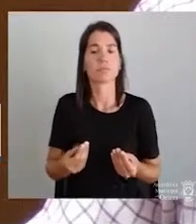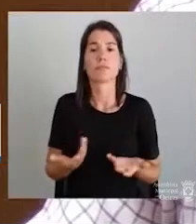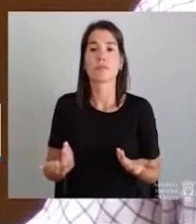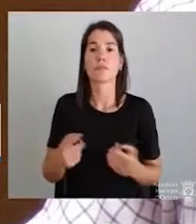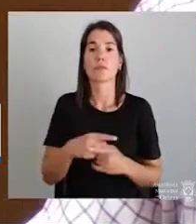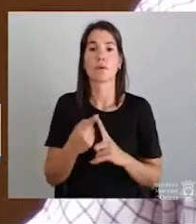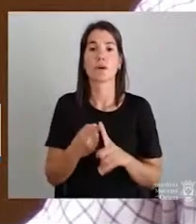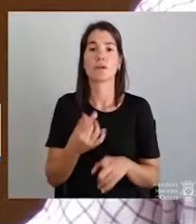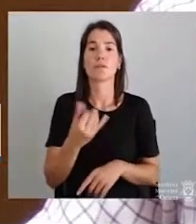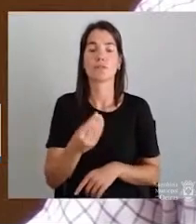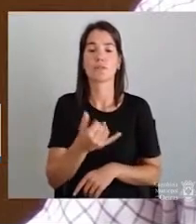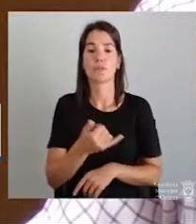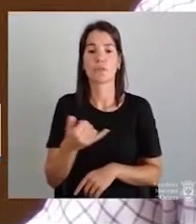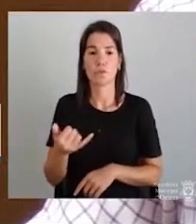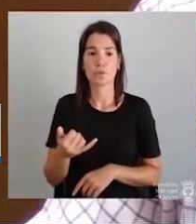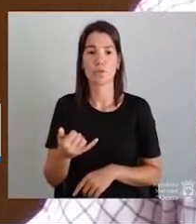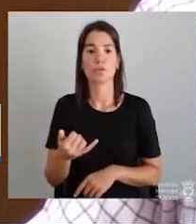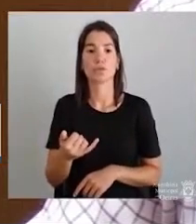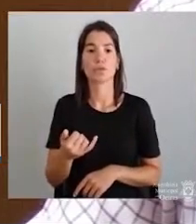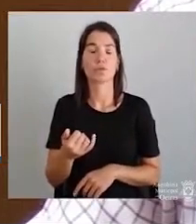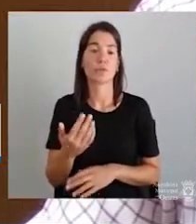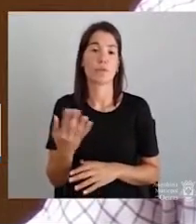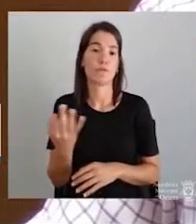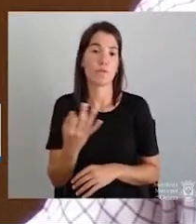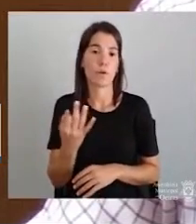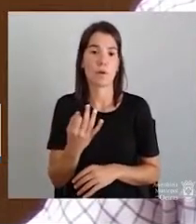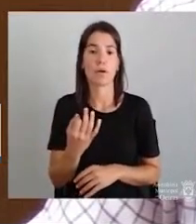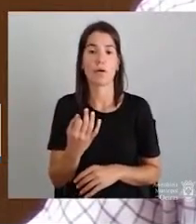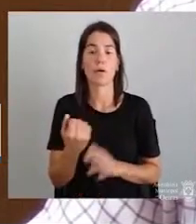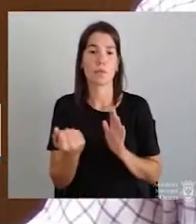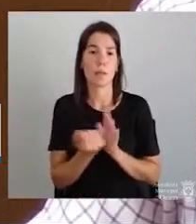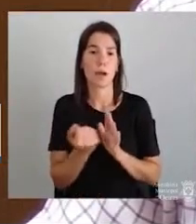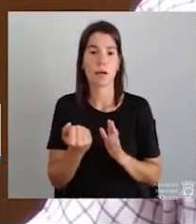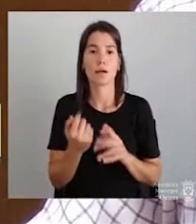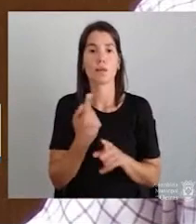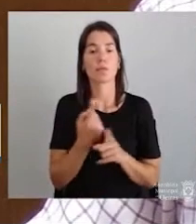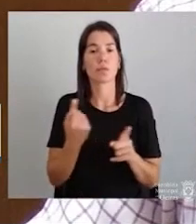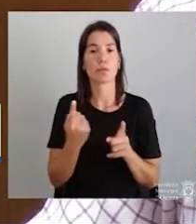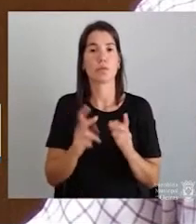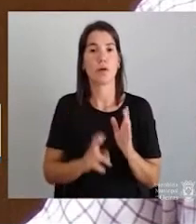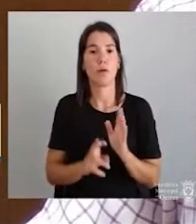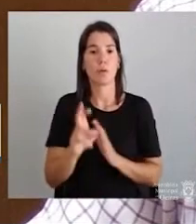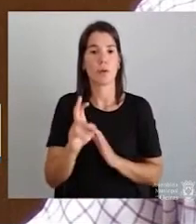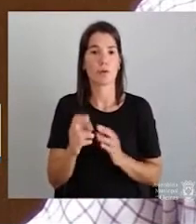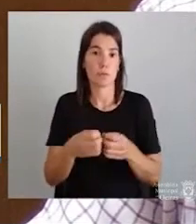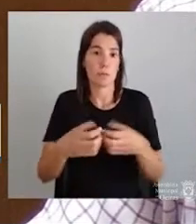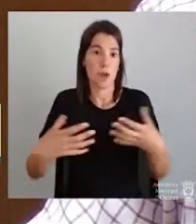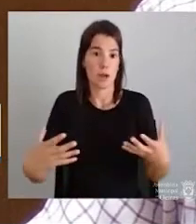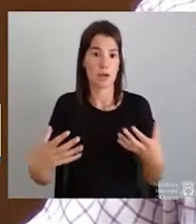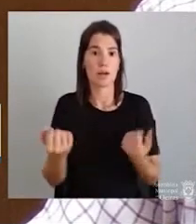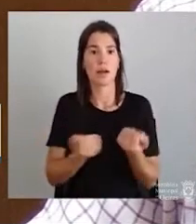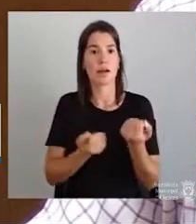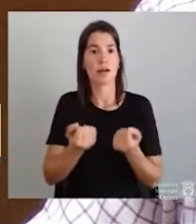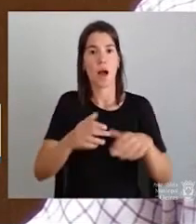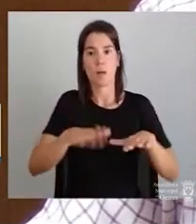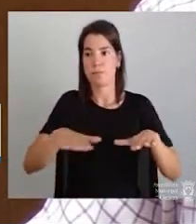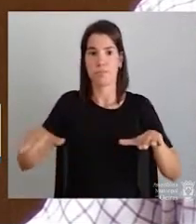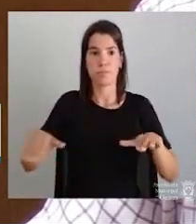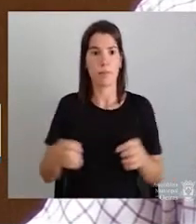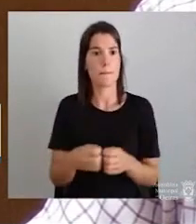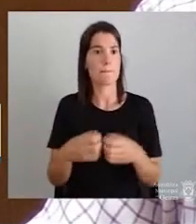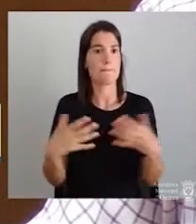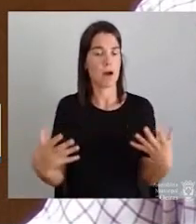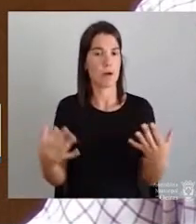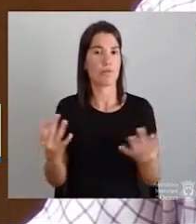2022 ficou igualmente marcado pelo aumento significativo do número de lugares de estacionamento pago, traduzido em mais